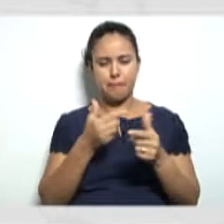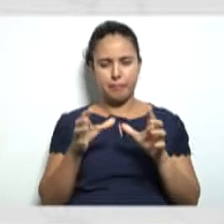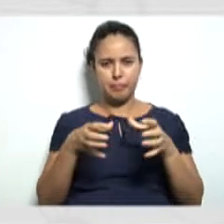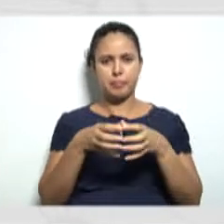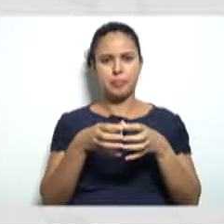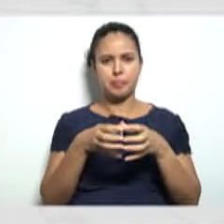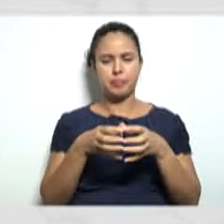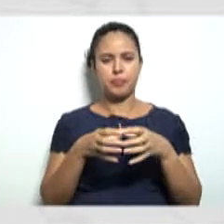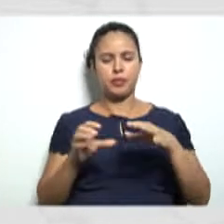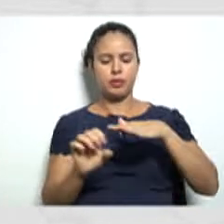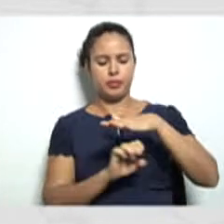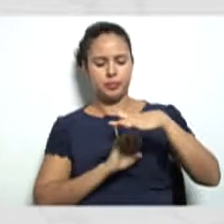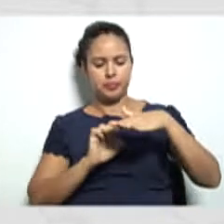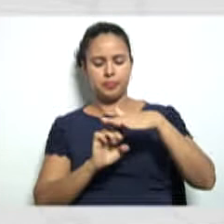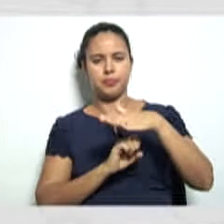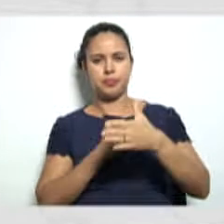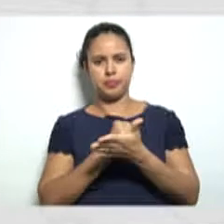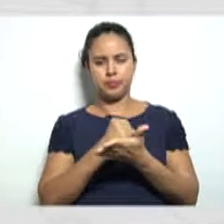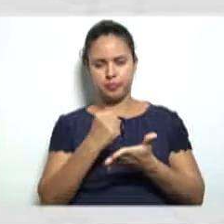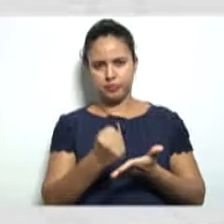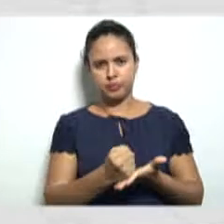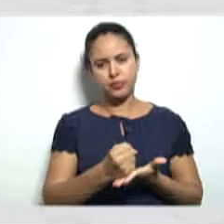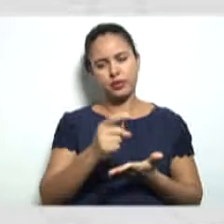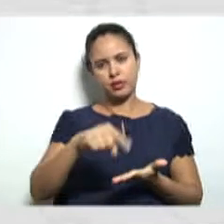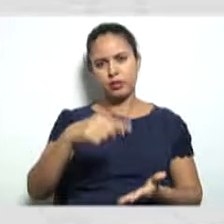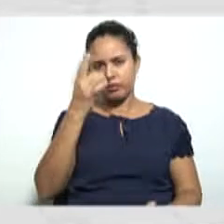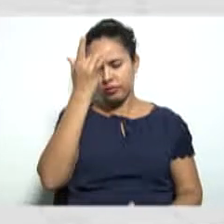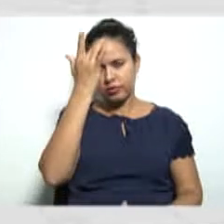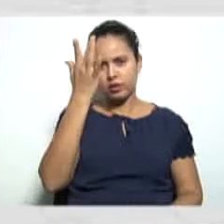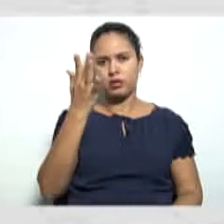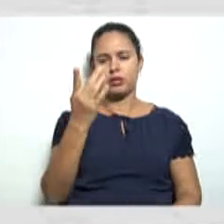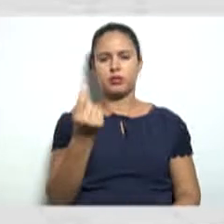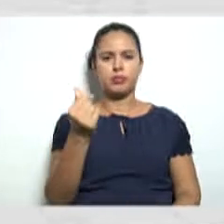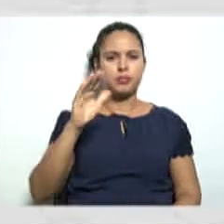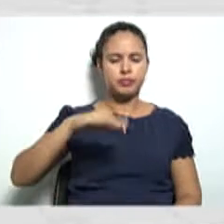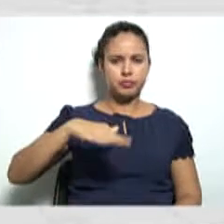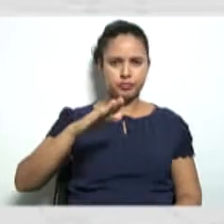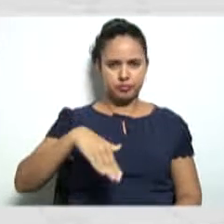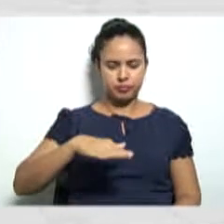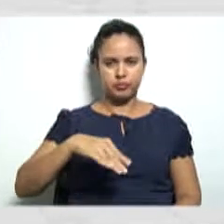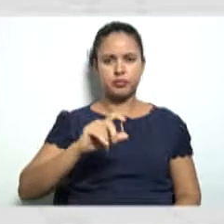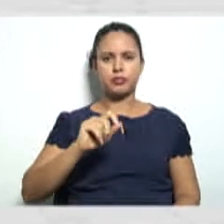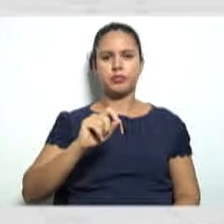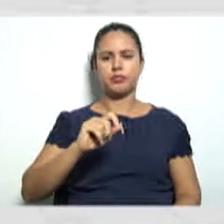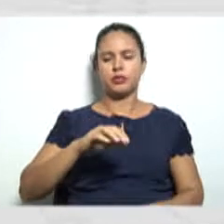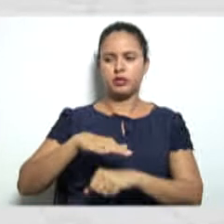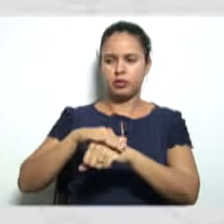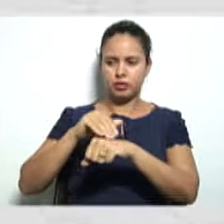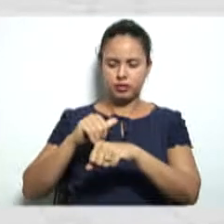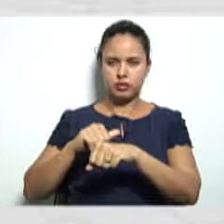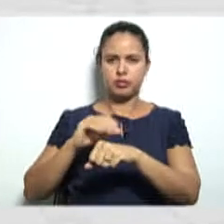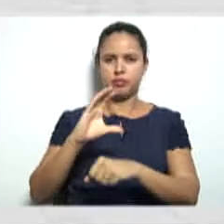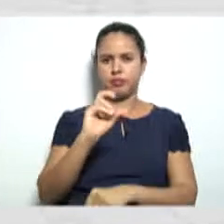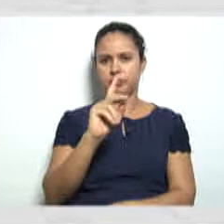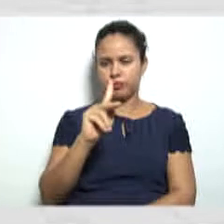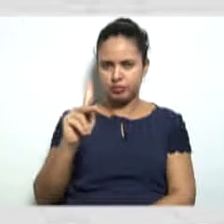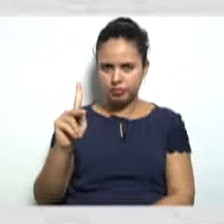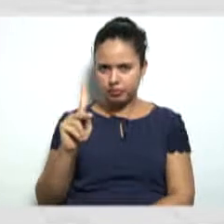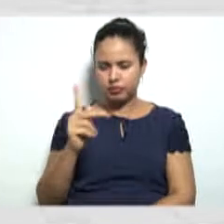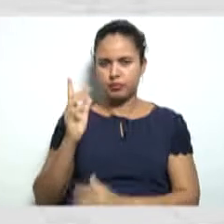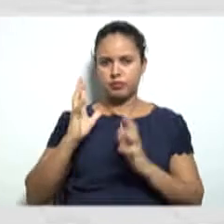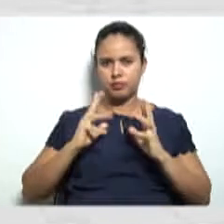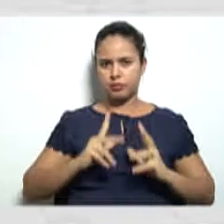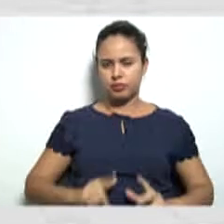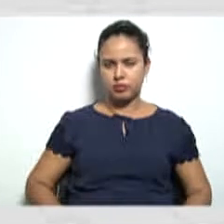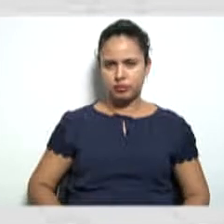empresa contratante, fica mais fácil e barato contratar uma firma, quando ela é uma cooperativa, do que